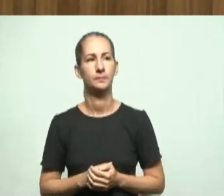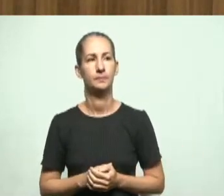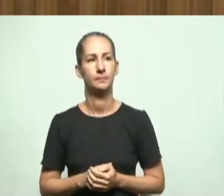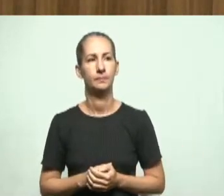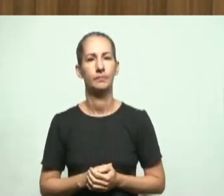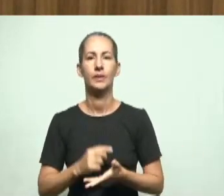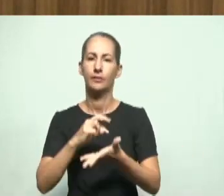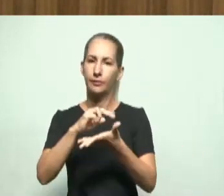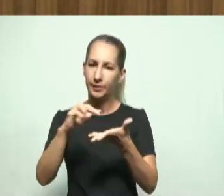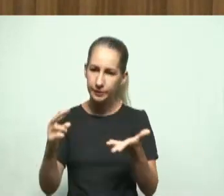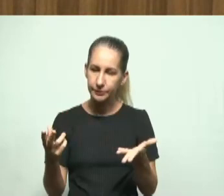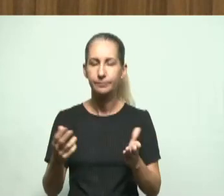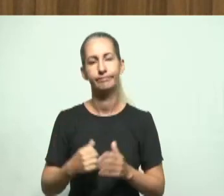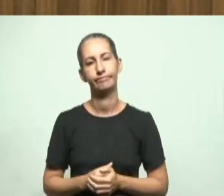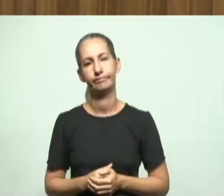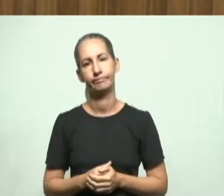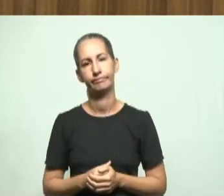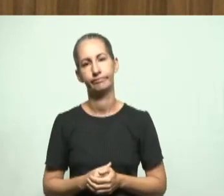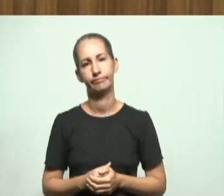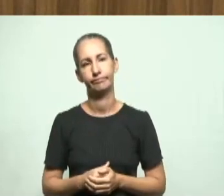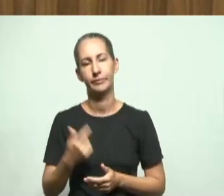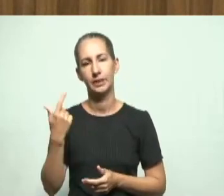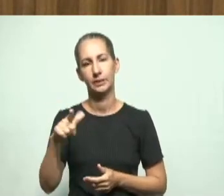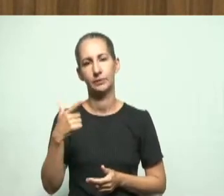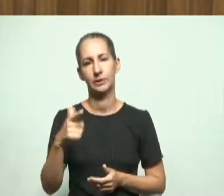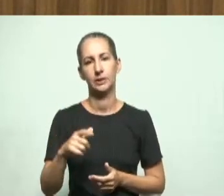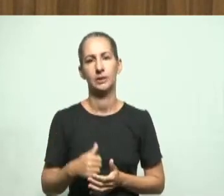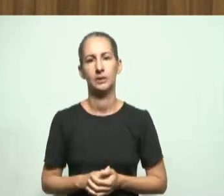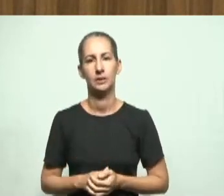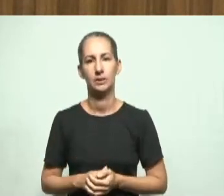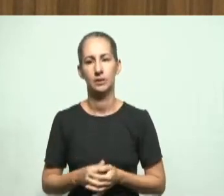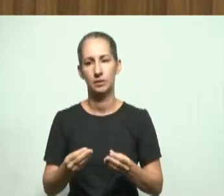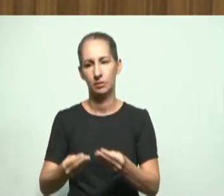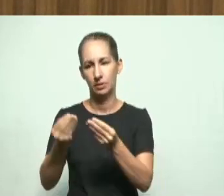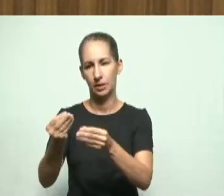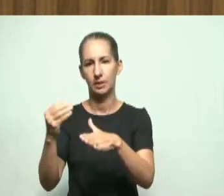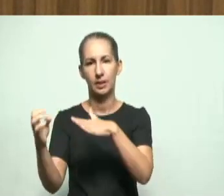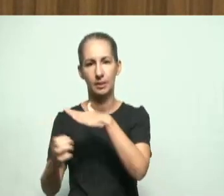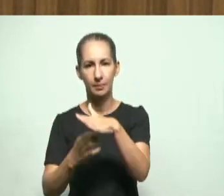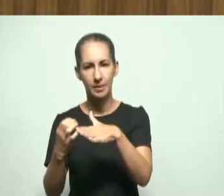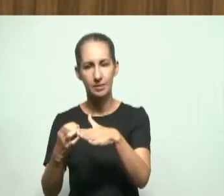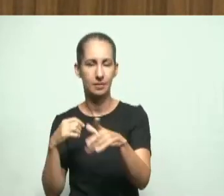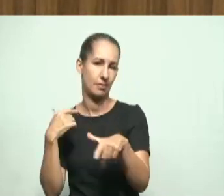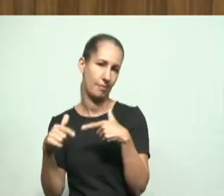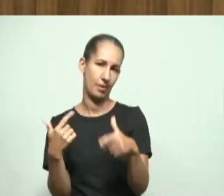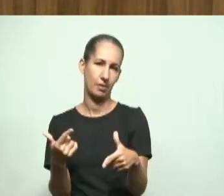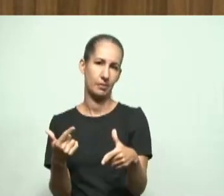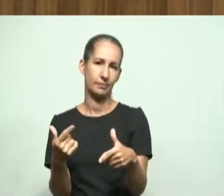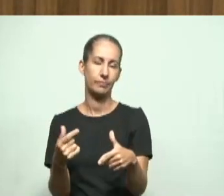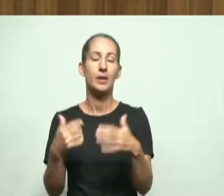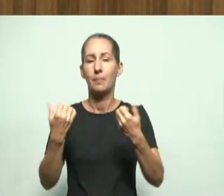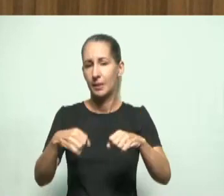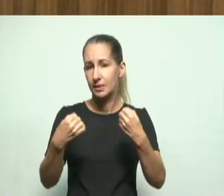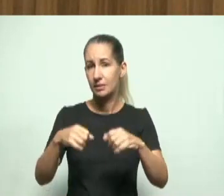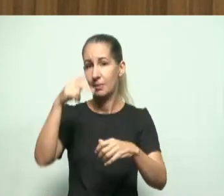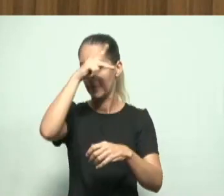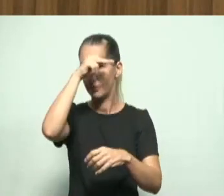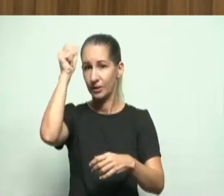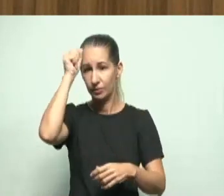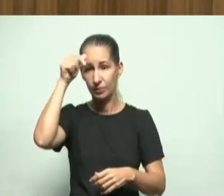por vários motivos, não tem colocado as empresas para trabalhar. Então, é preciso que a Prefeitura do